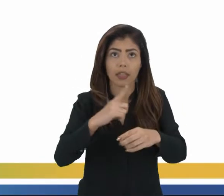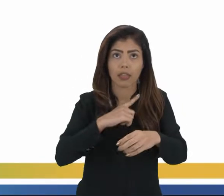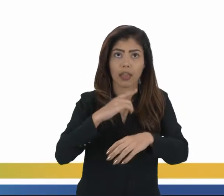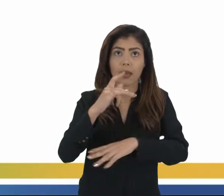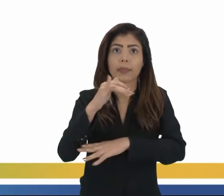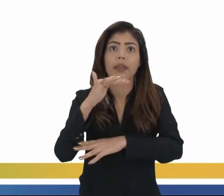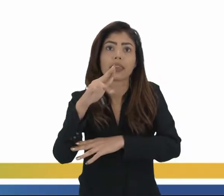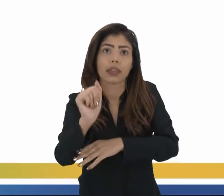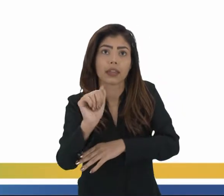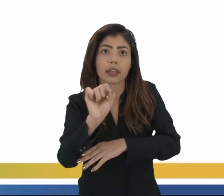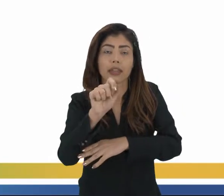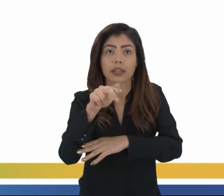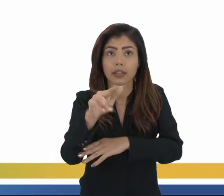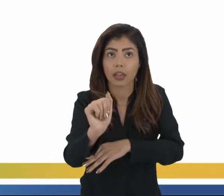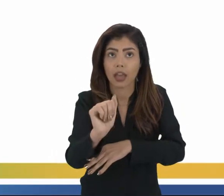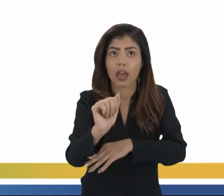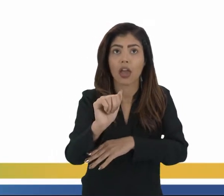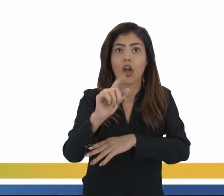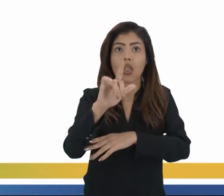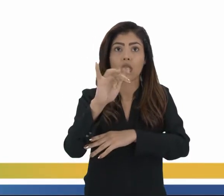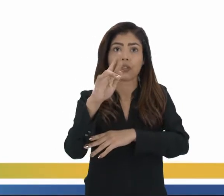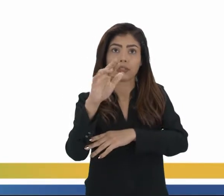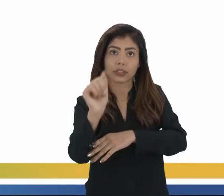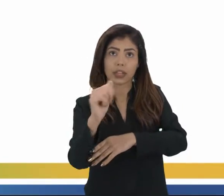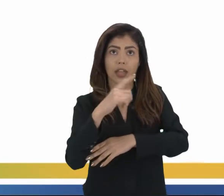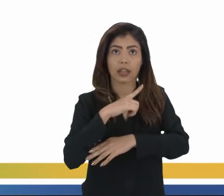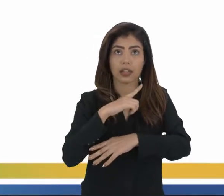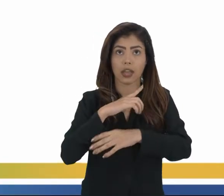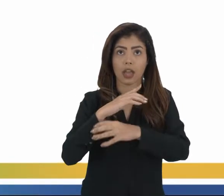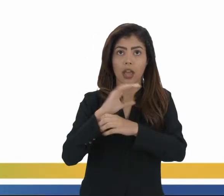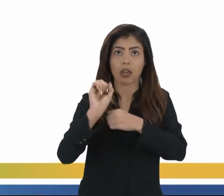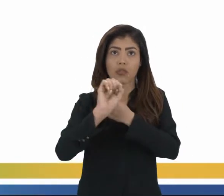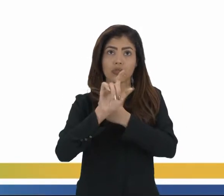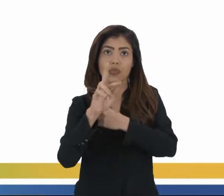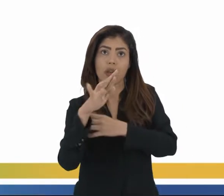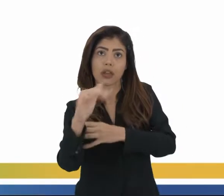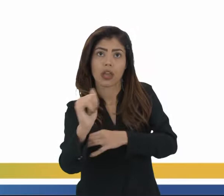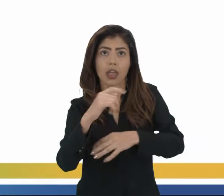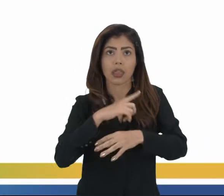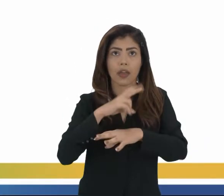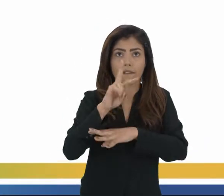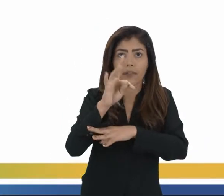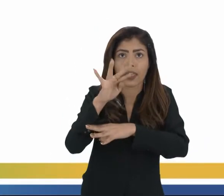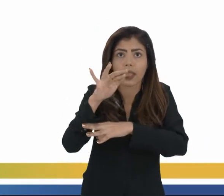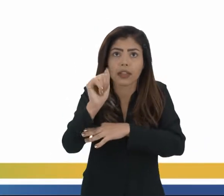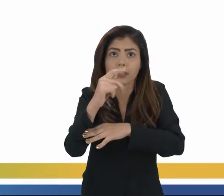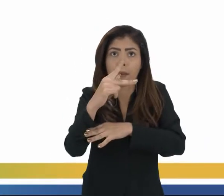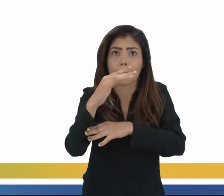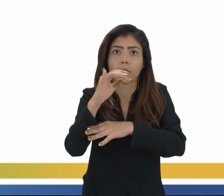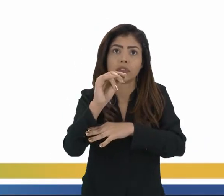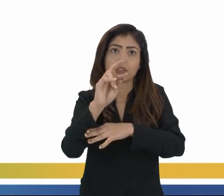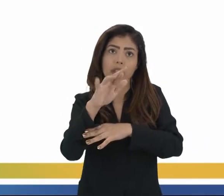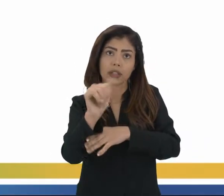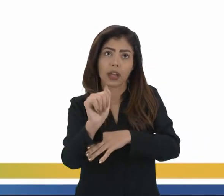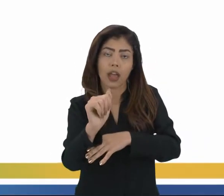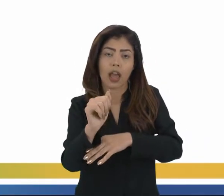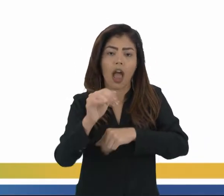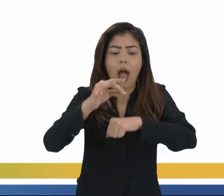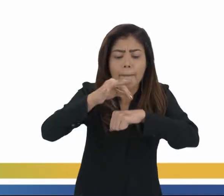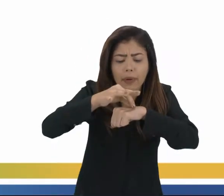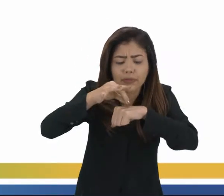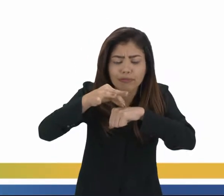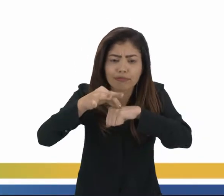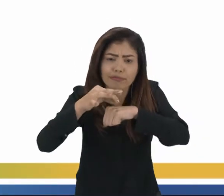peinador de seda. Los vecinos se sonríen en sus ventanas postreras. El